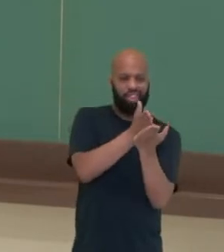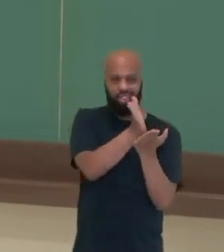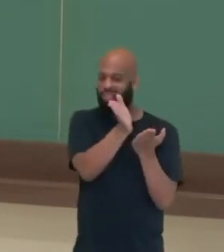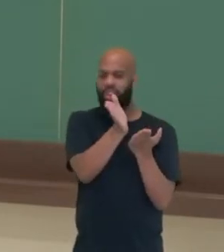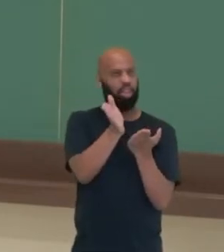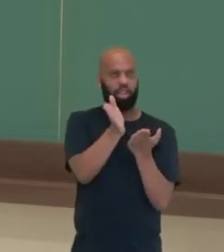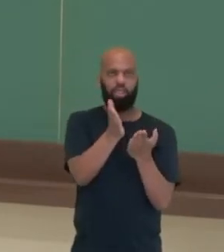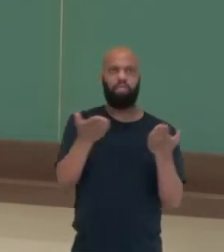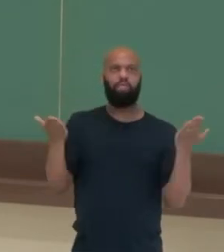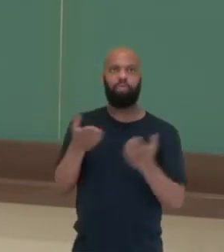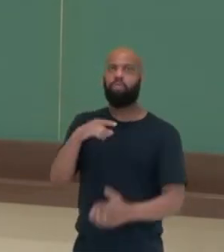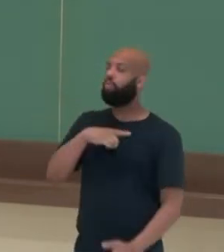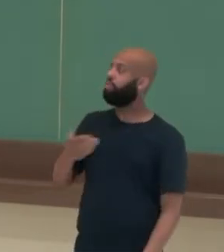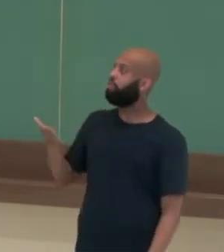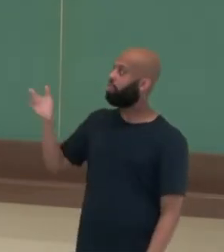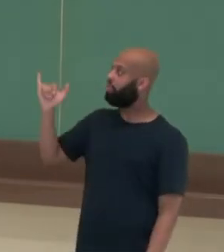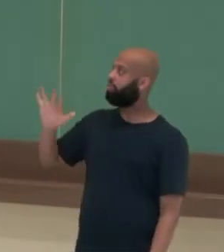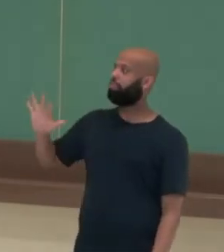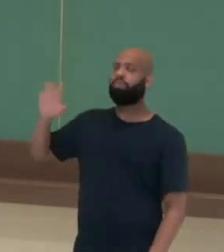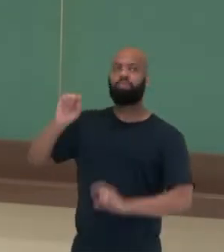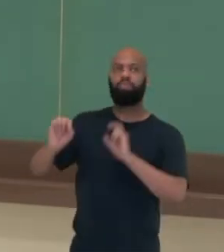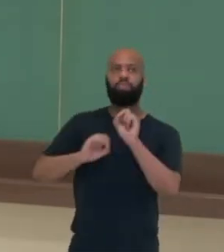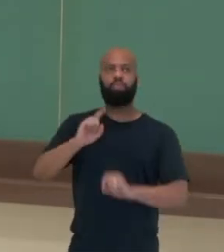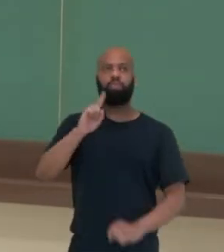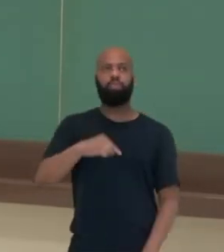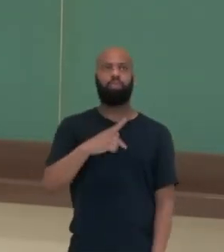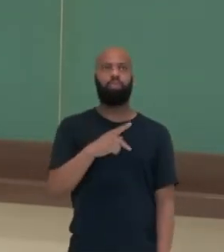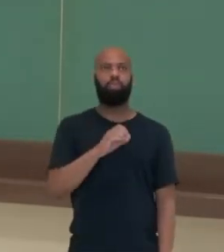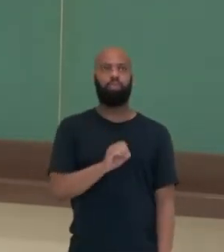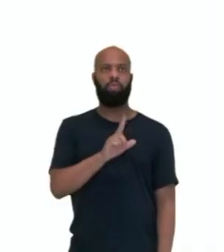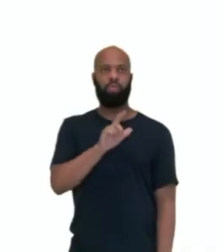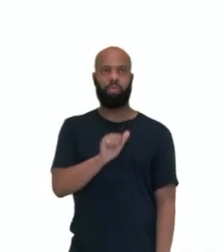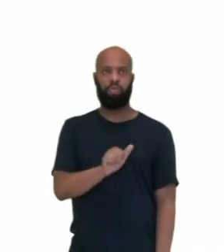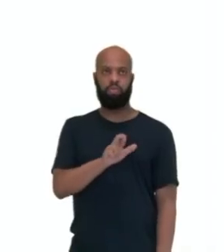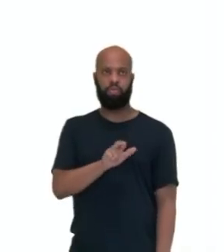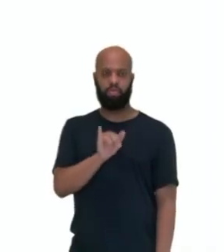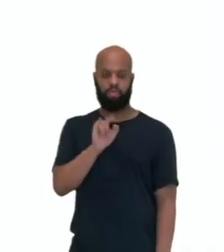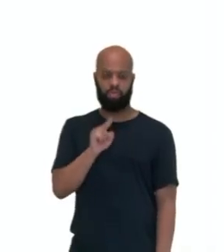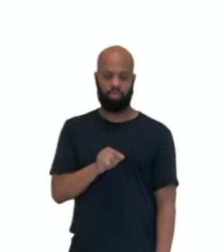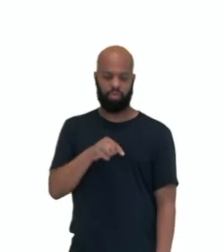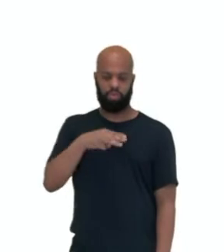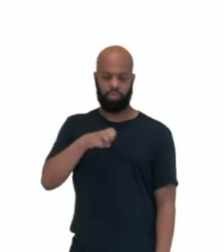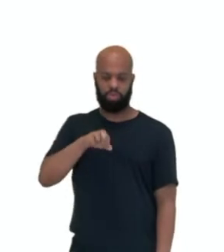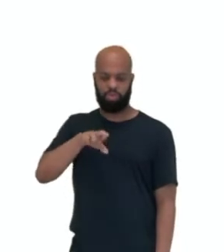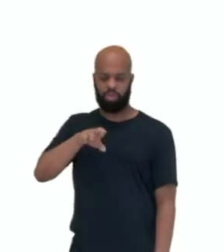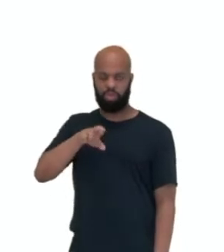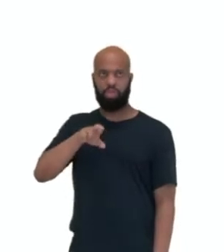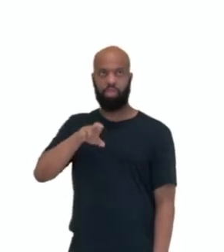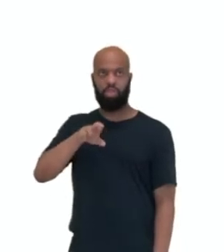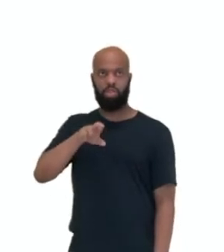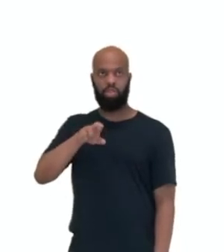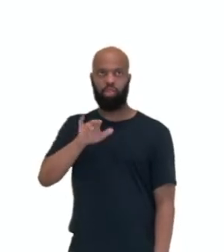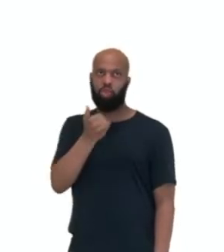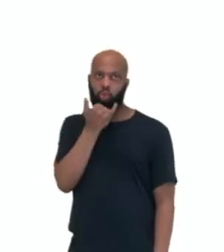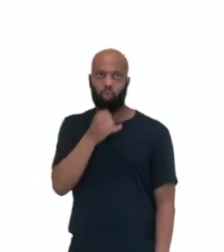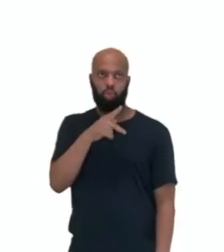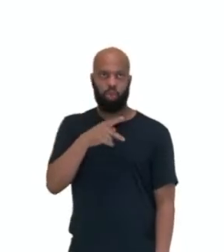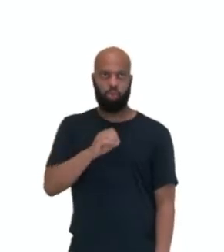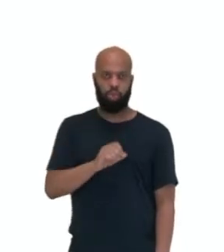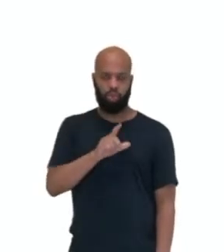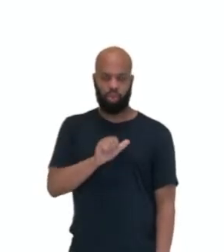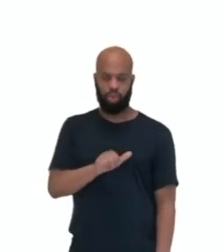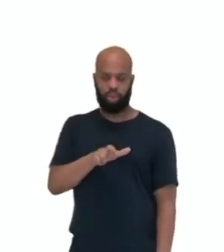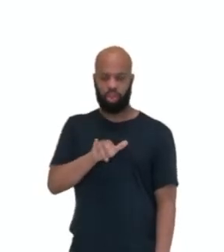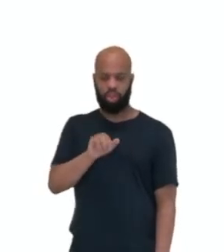temos nesta imagem um polarímetro, tá? Um polarímetro é um instrumento de laboratório usado para determinar o ângulo